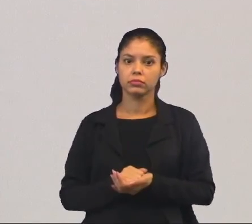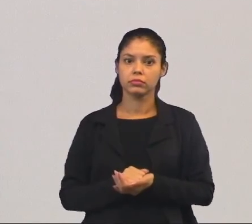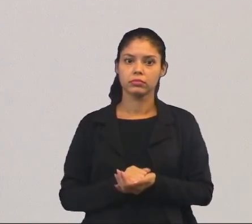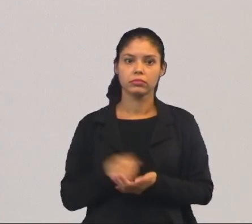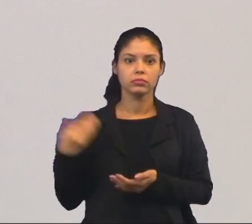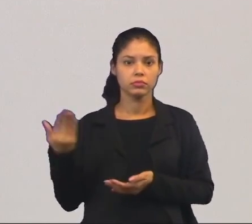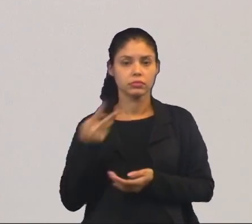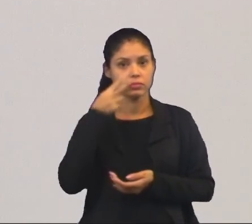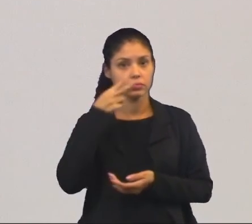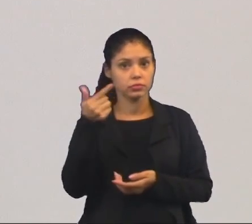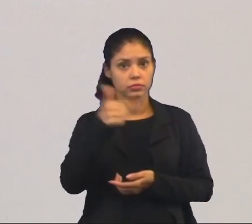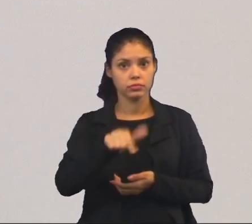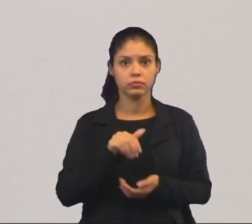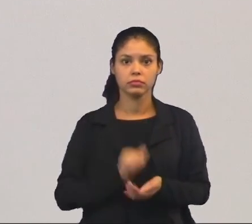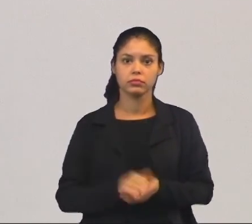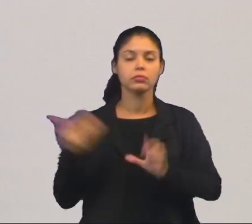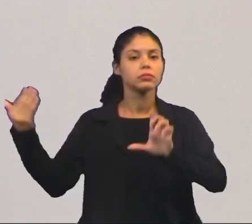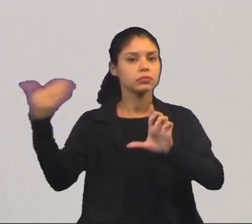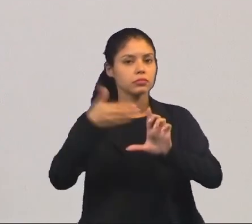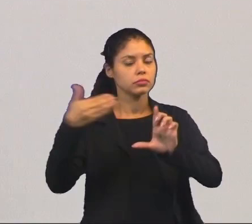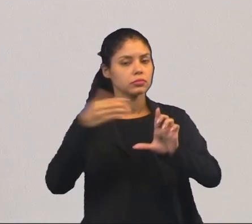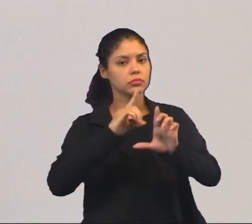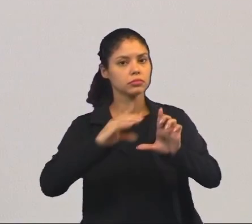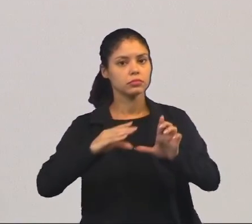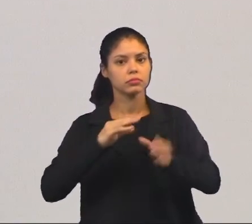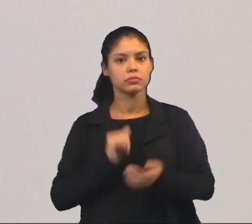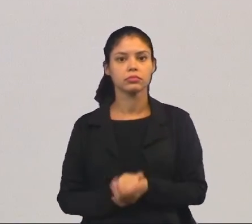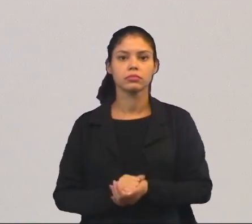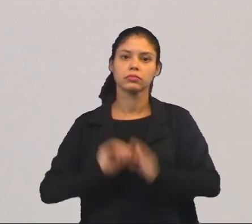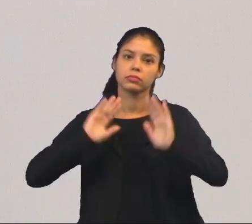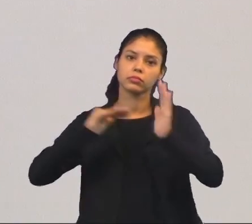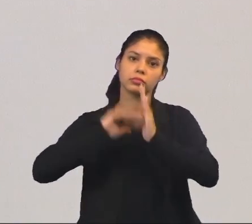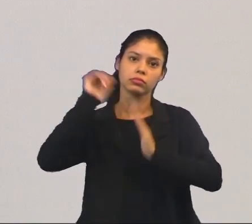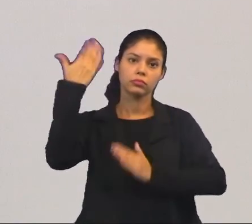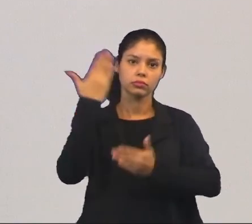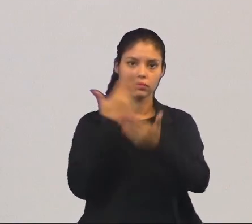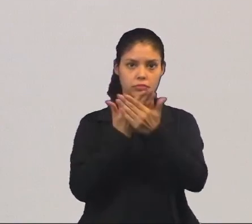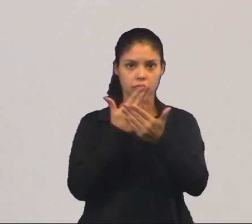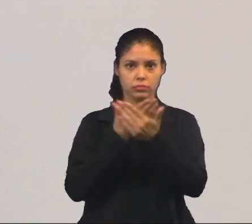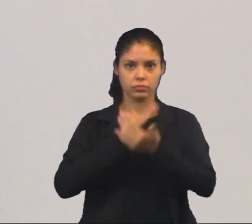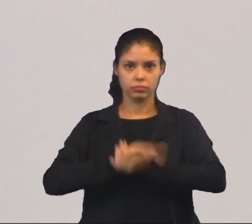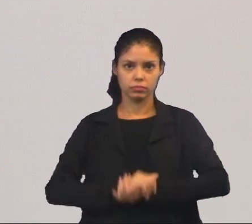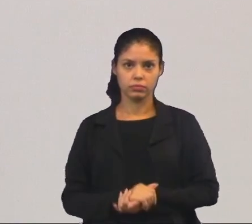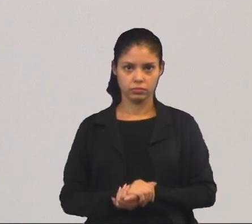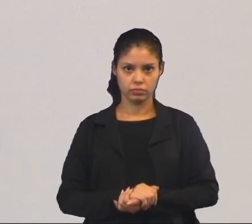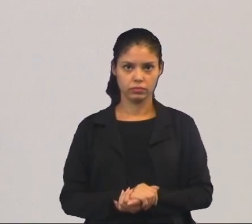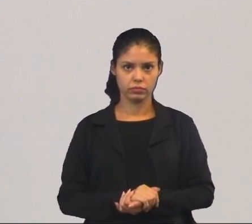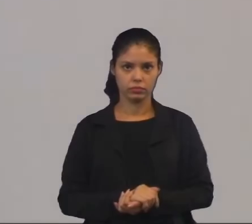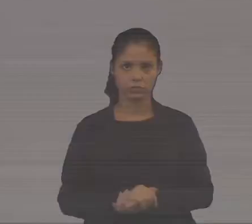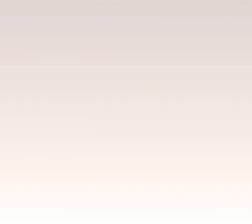básica. Para rever essa aula, acesse a plataforma Eduque e até a próxima aula.